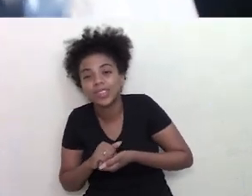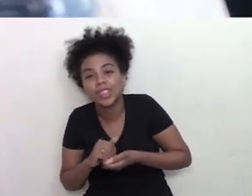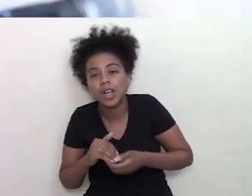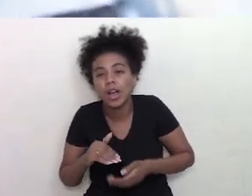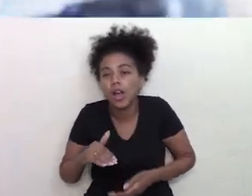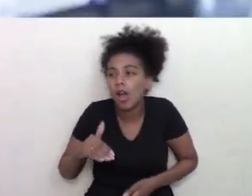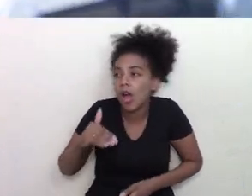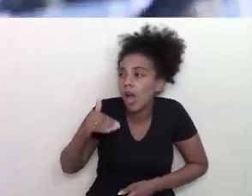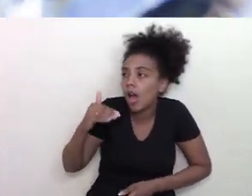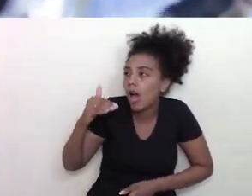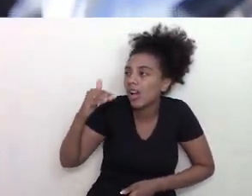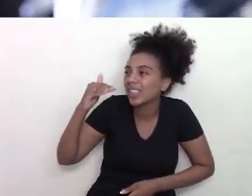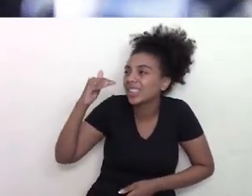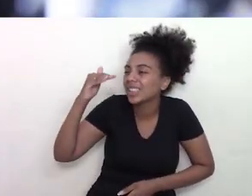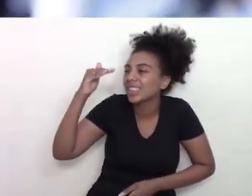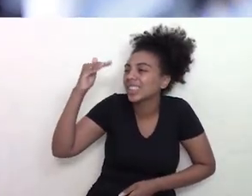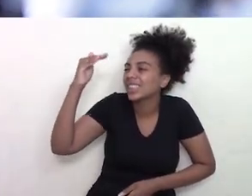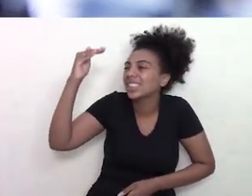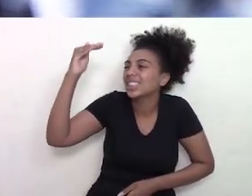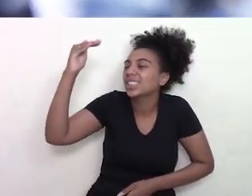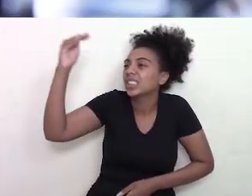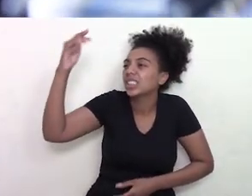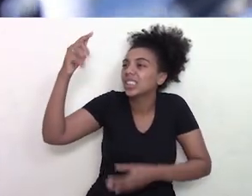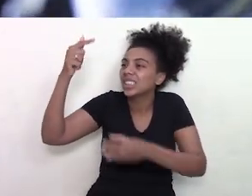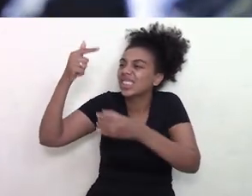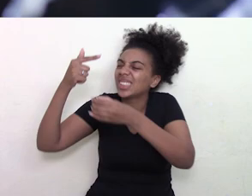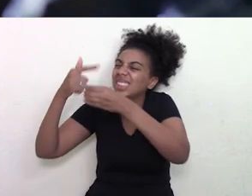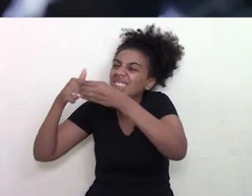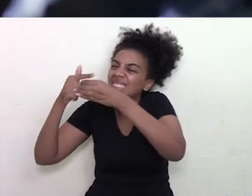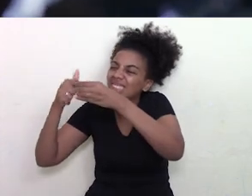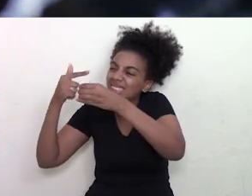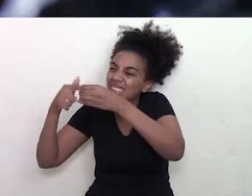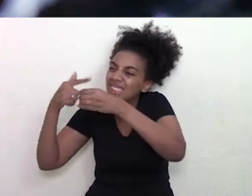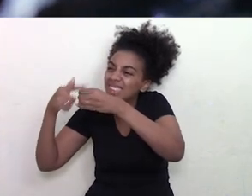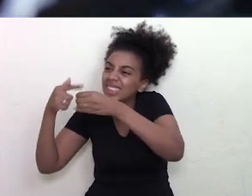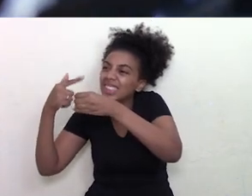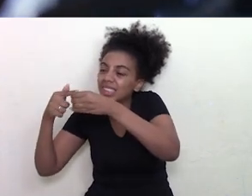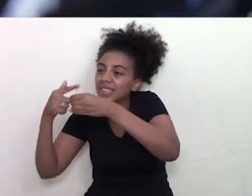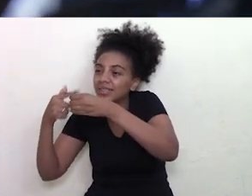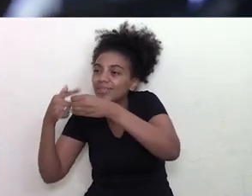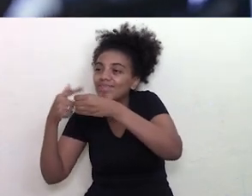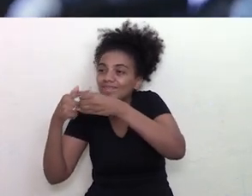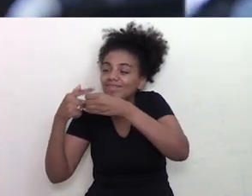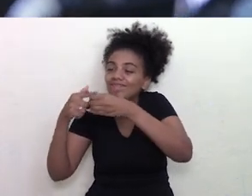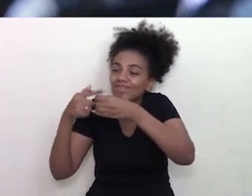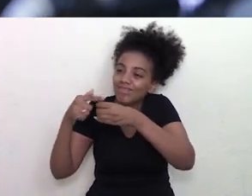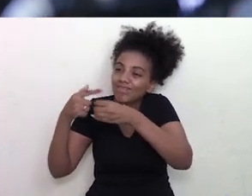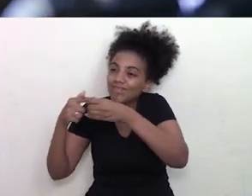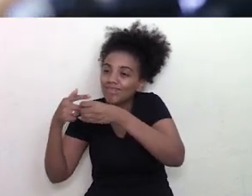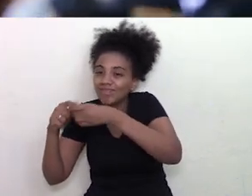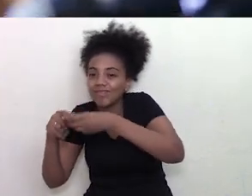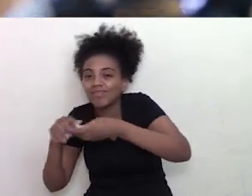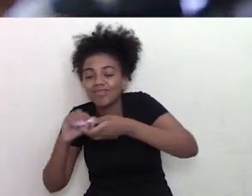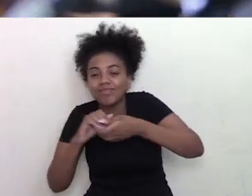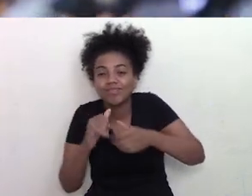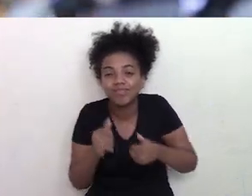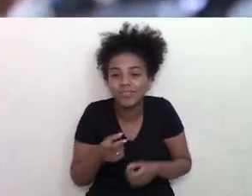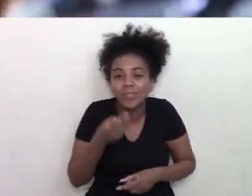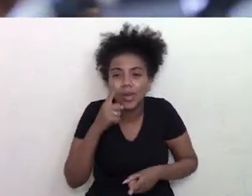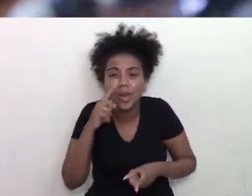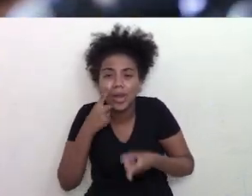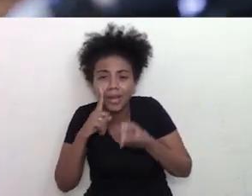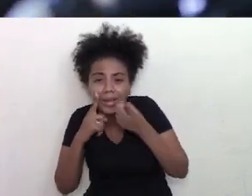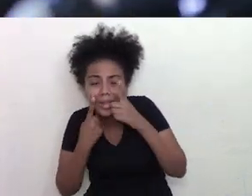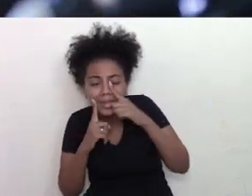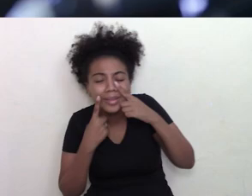No ponto mais alto daquela cidade. Oh, juramos pra